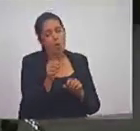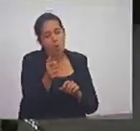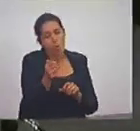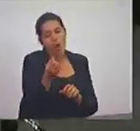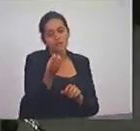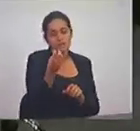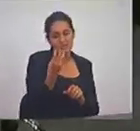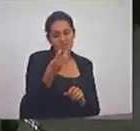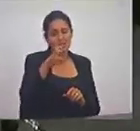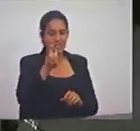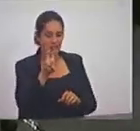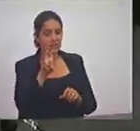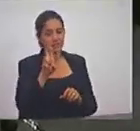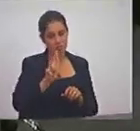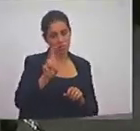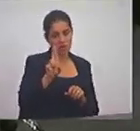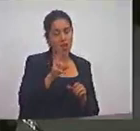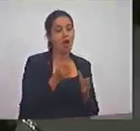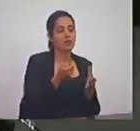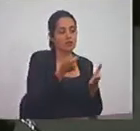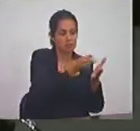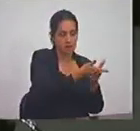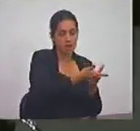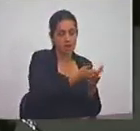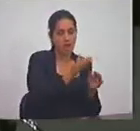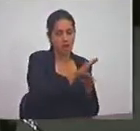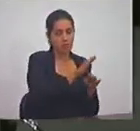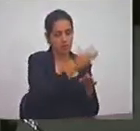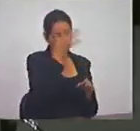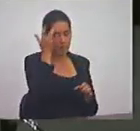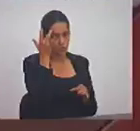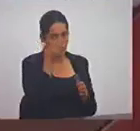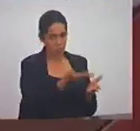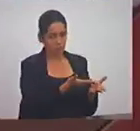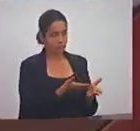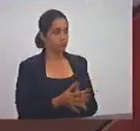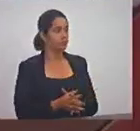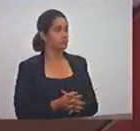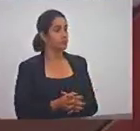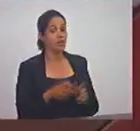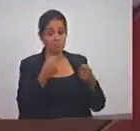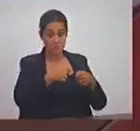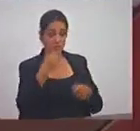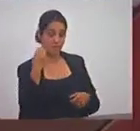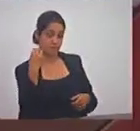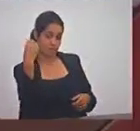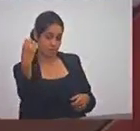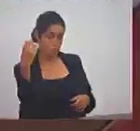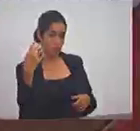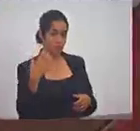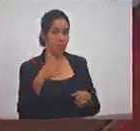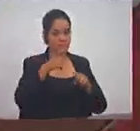para as pessoas que te procurou, eu queria que você comentasse essa situação na tribuna. Obrigado. Agradecer, Serginho, pela parte e